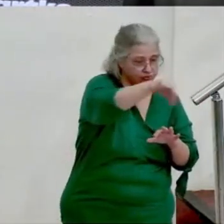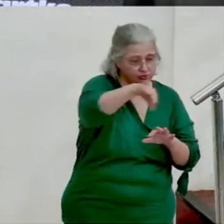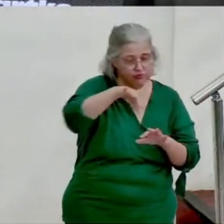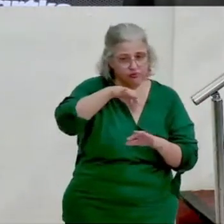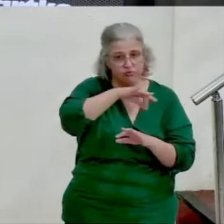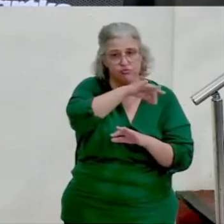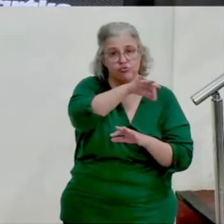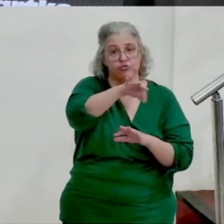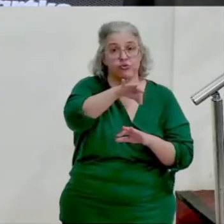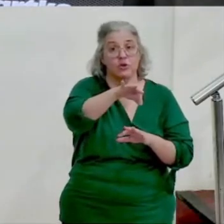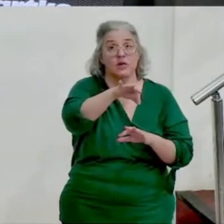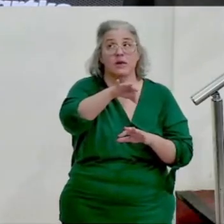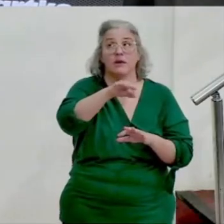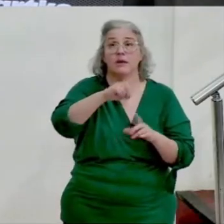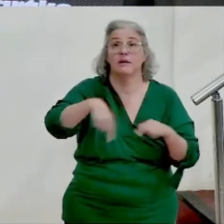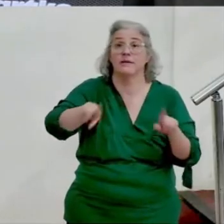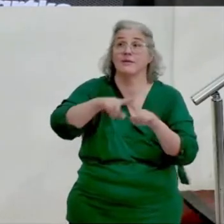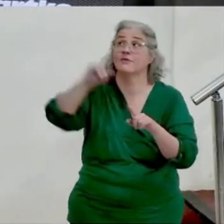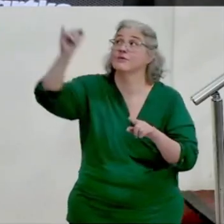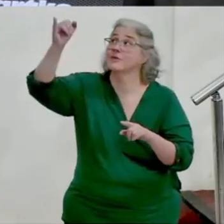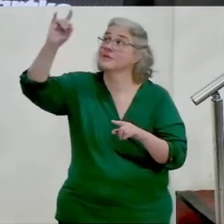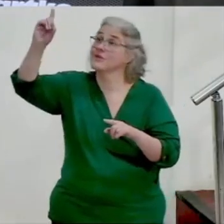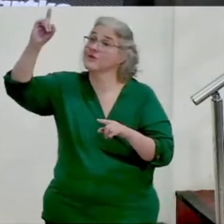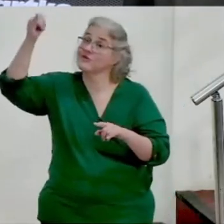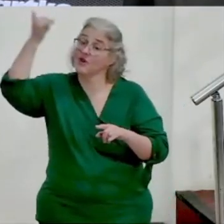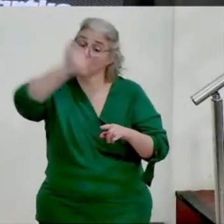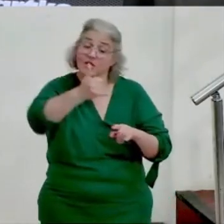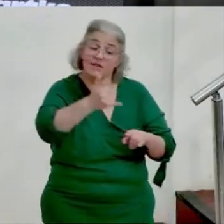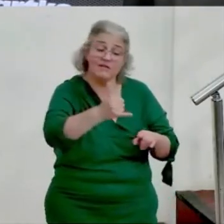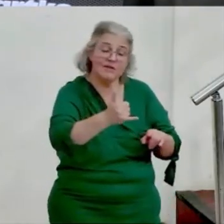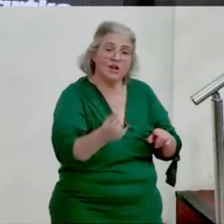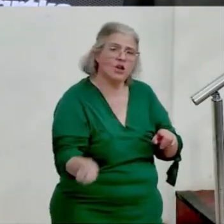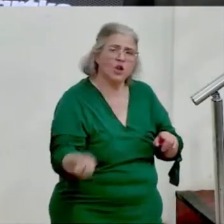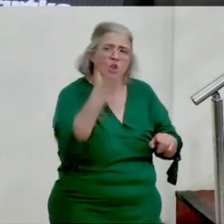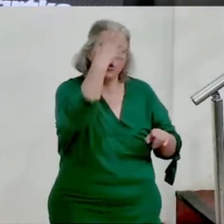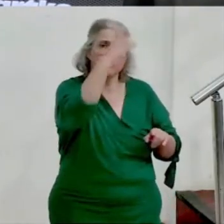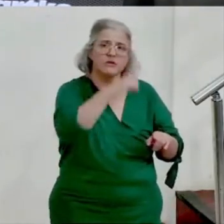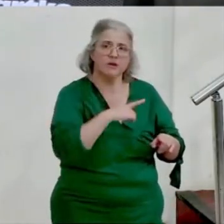haja luz. E houve luz.